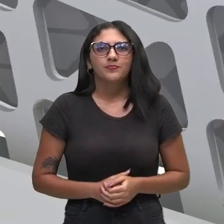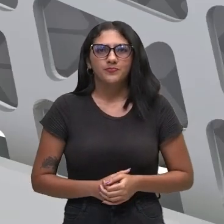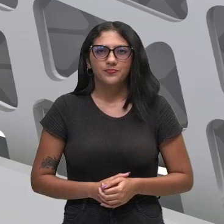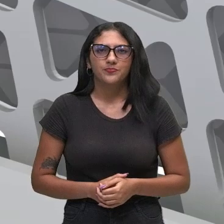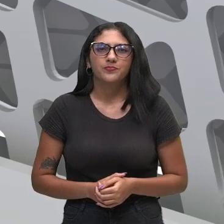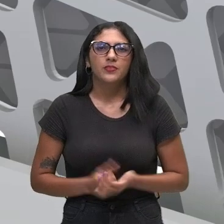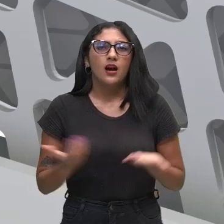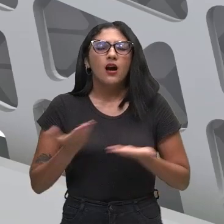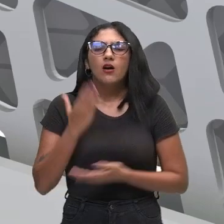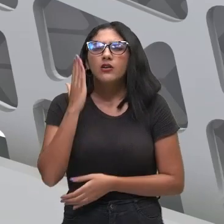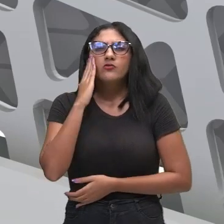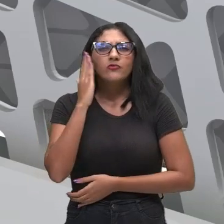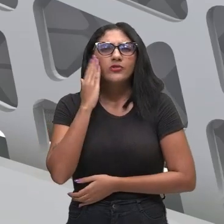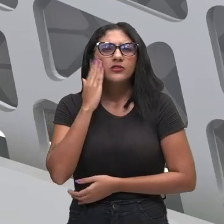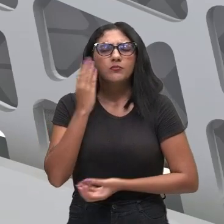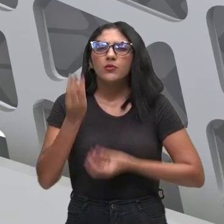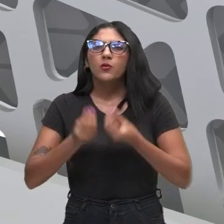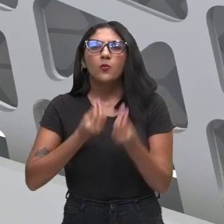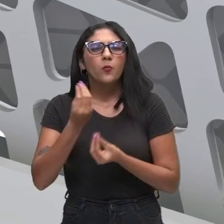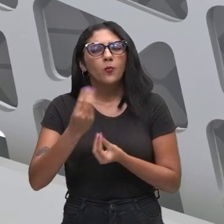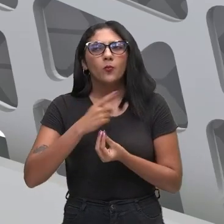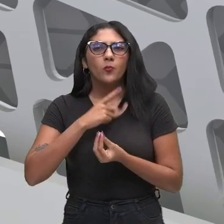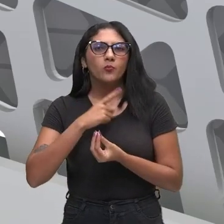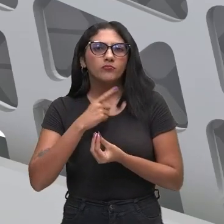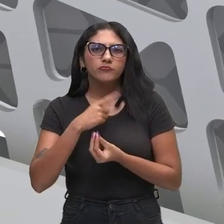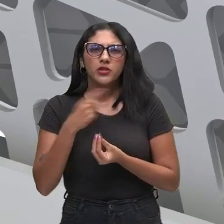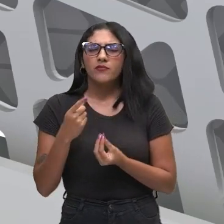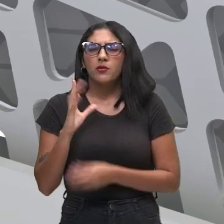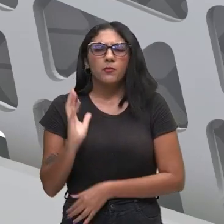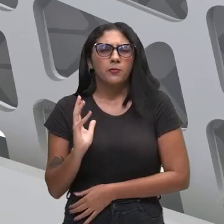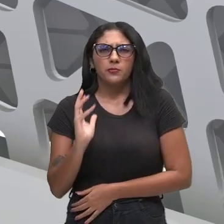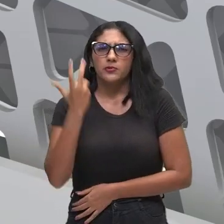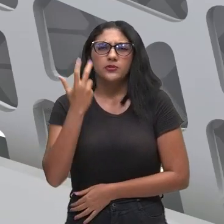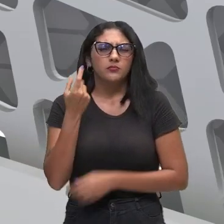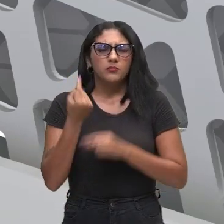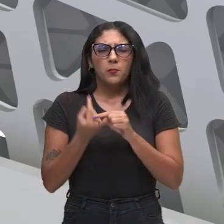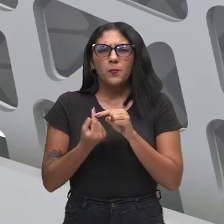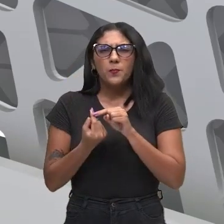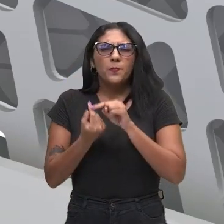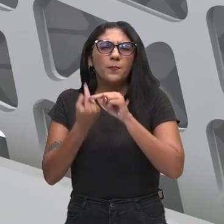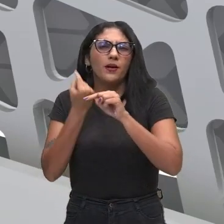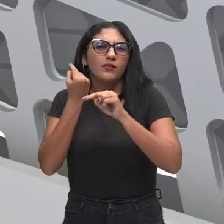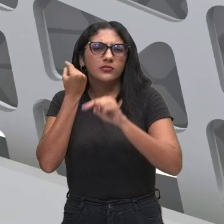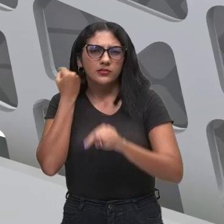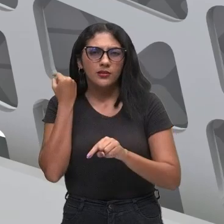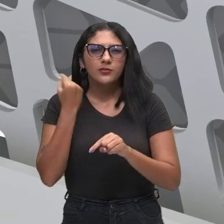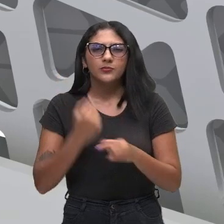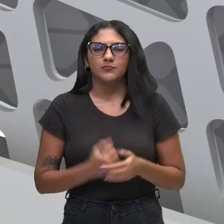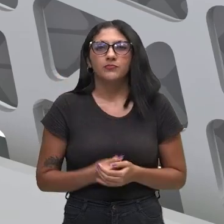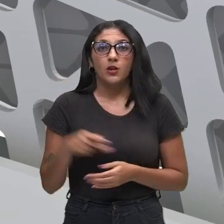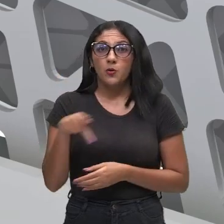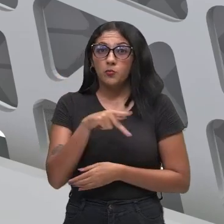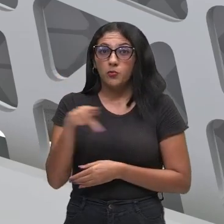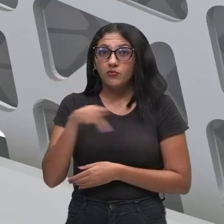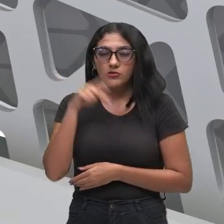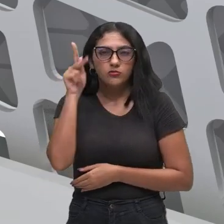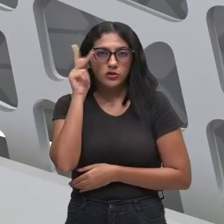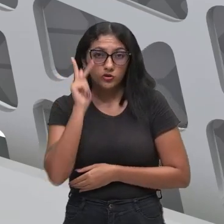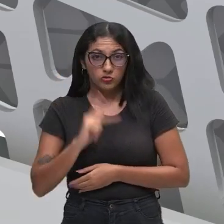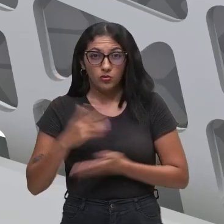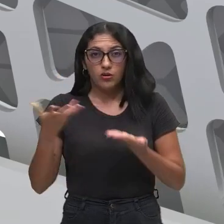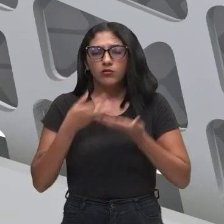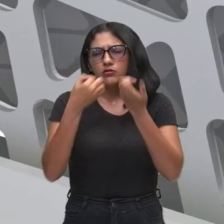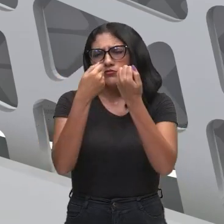pouco mais como foi esse período da Revolução Industrial, tá? Com o professor Artemison, que vai dar